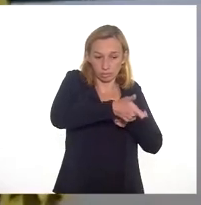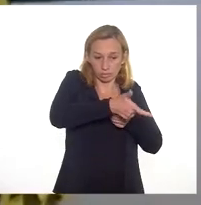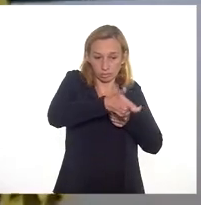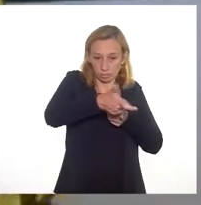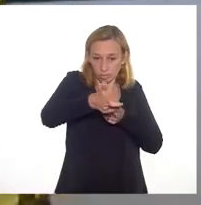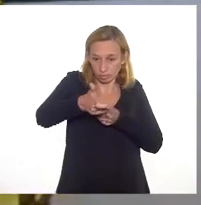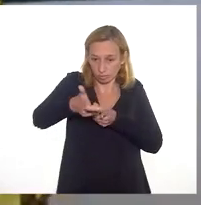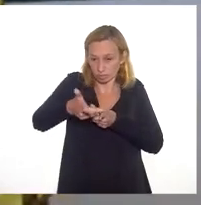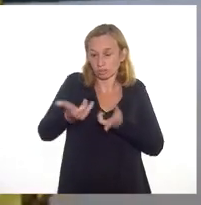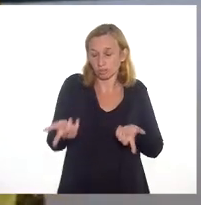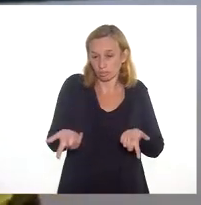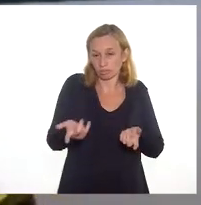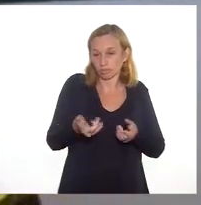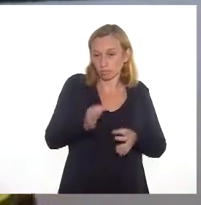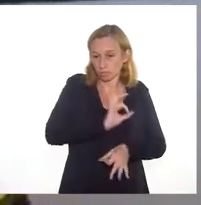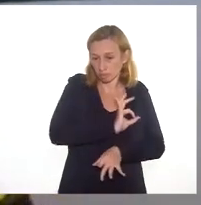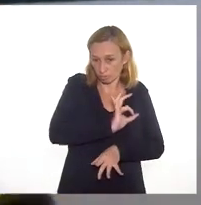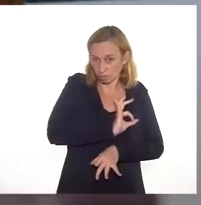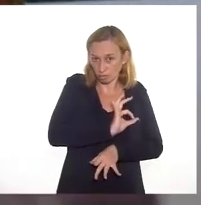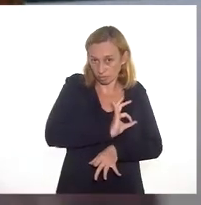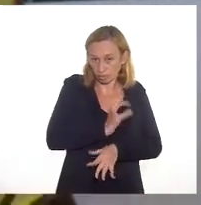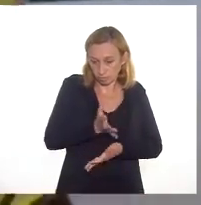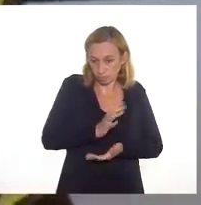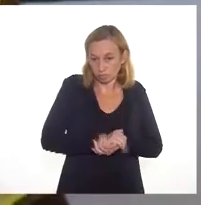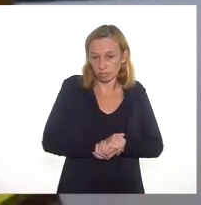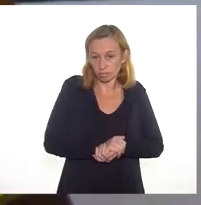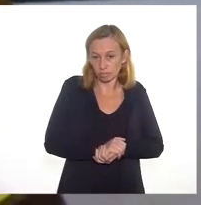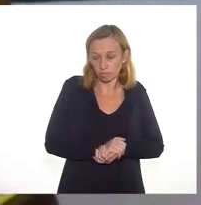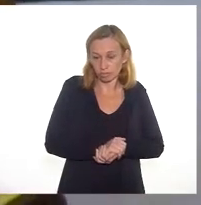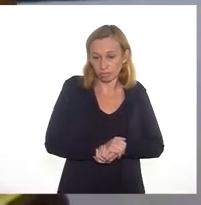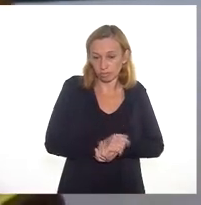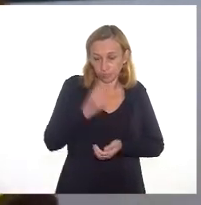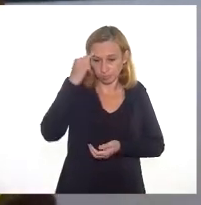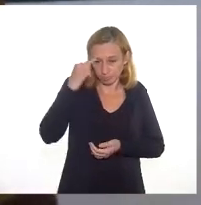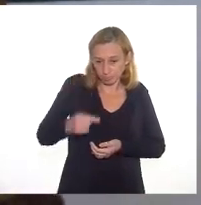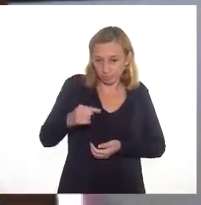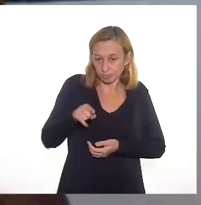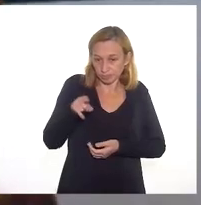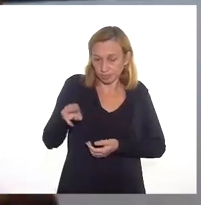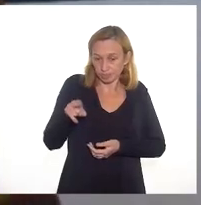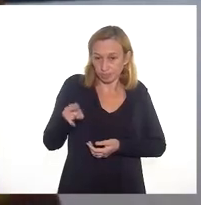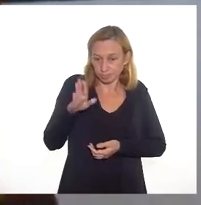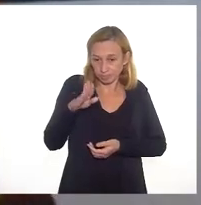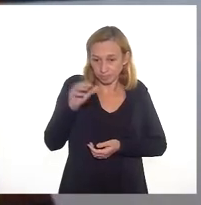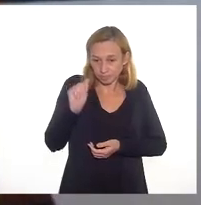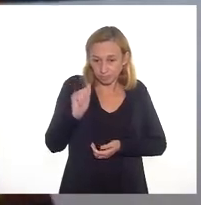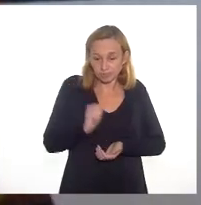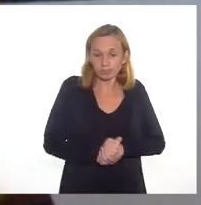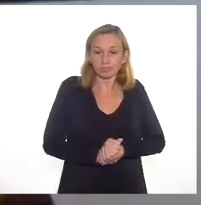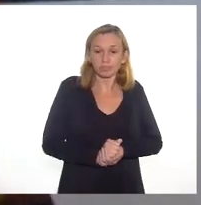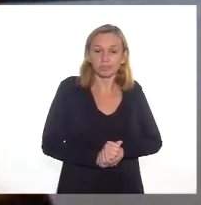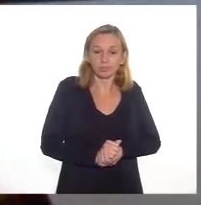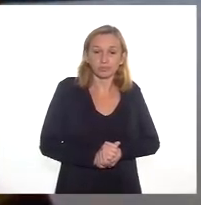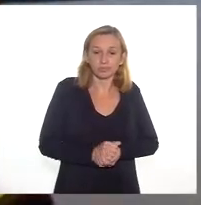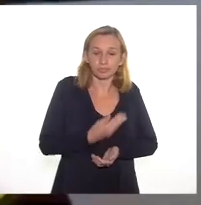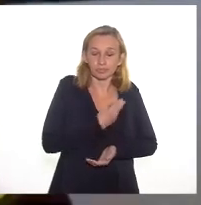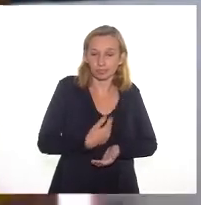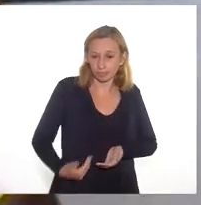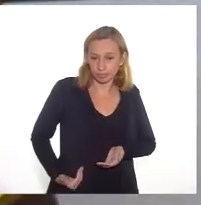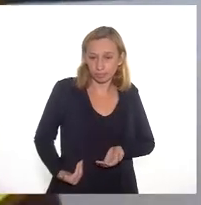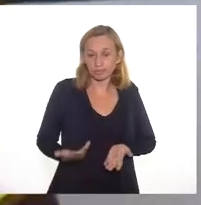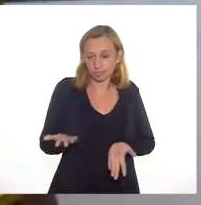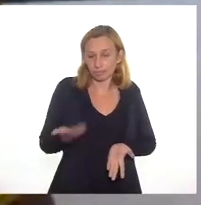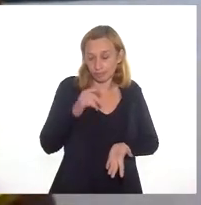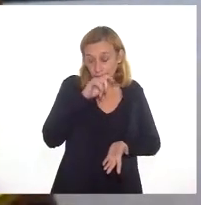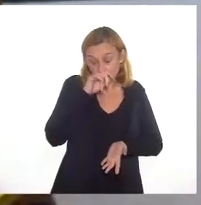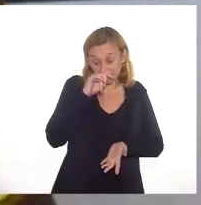onde os policiais foram, de alguma forma, coagidos ali pelo cargo que o então governador